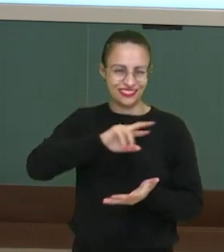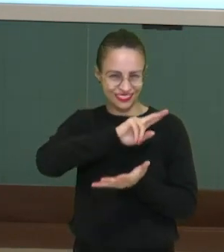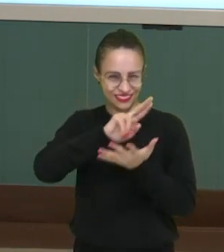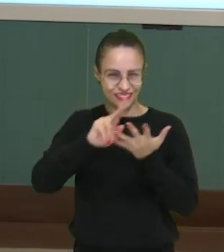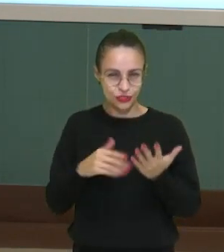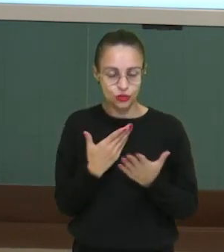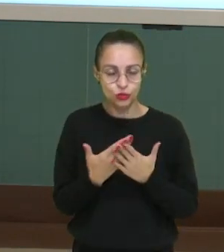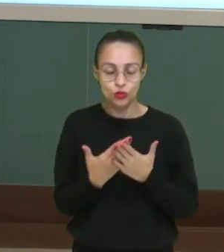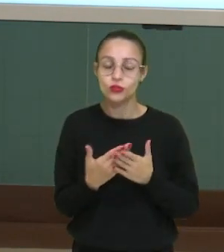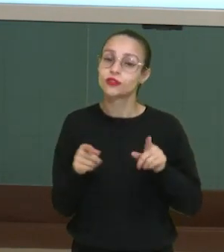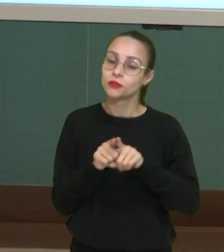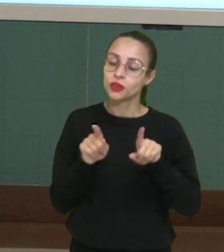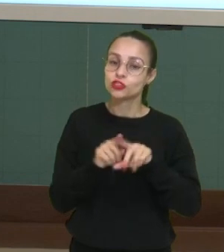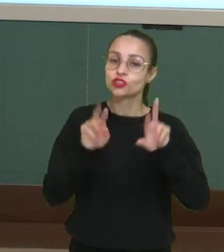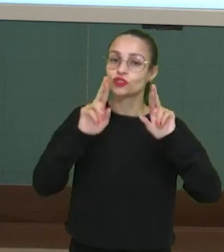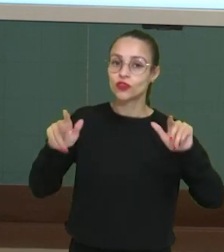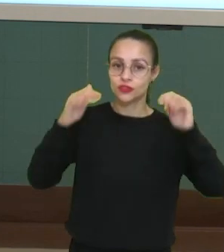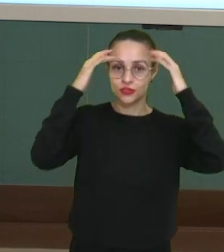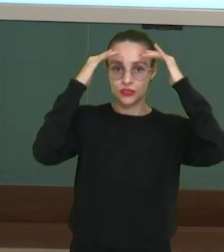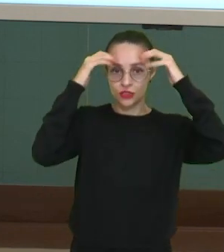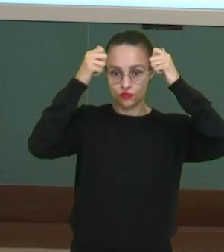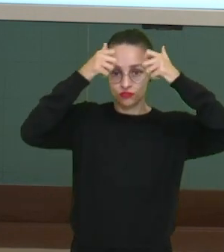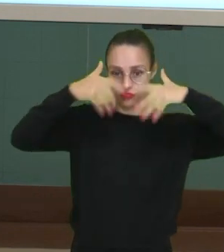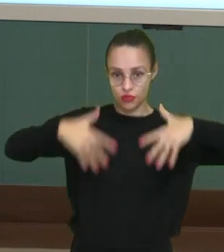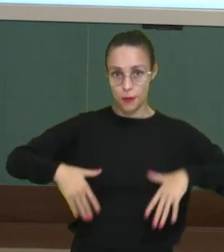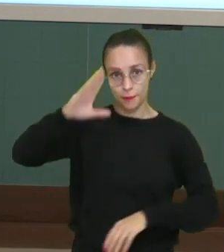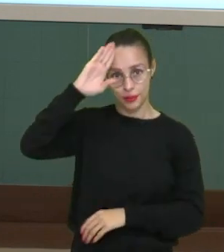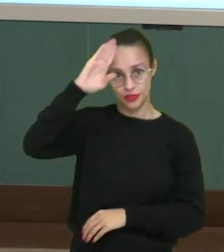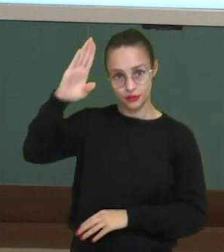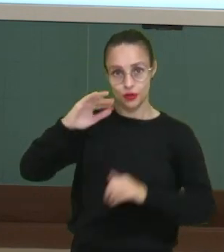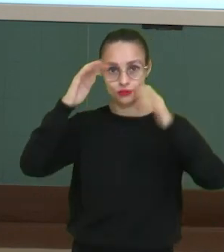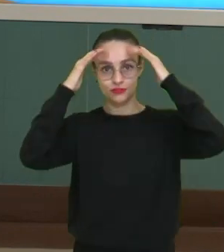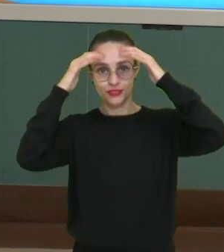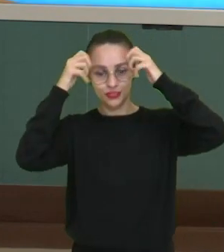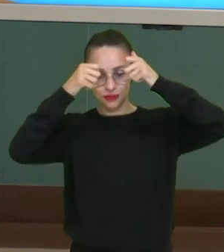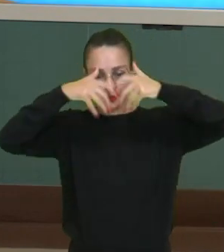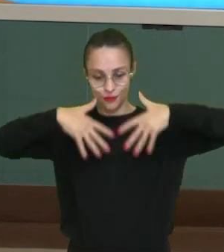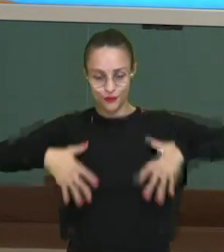sistema nervoso central e o sistema nervoso periférico.